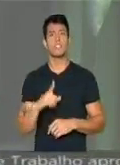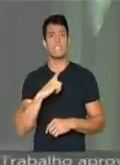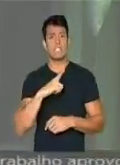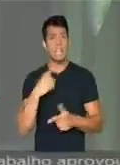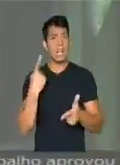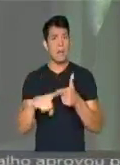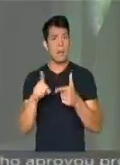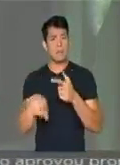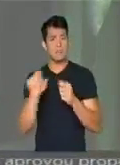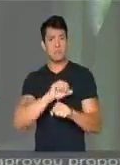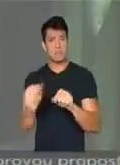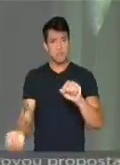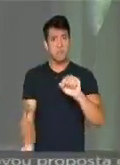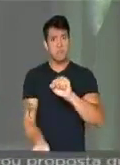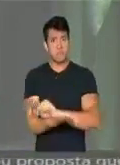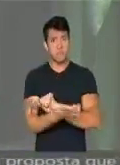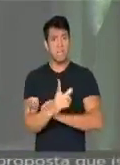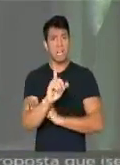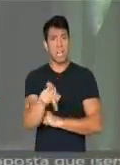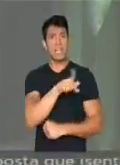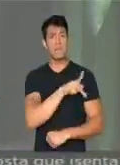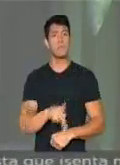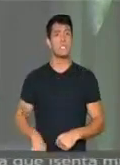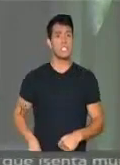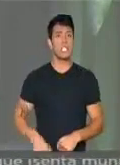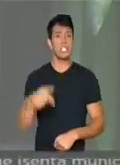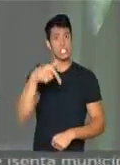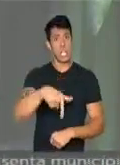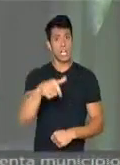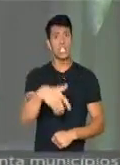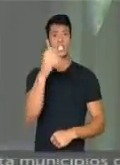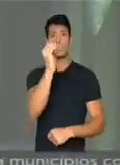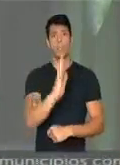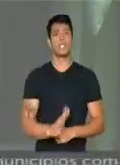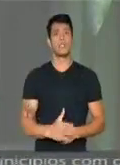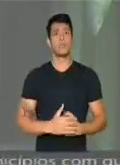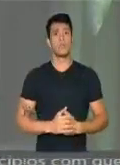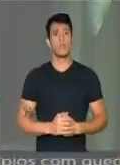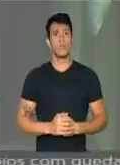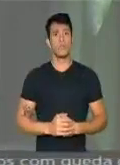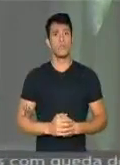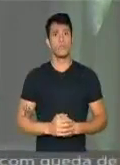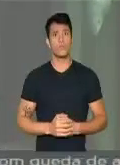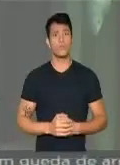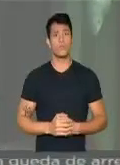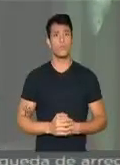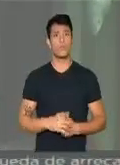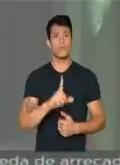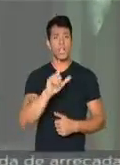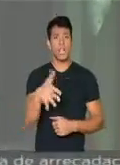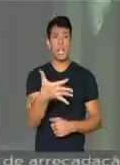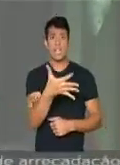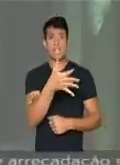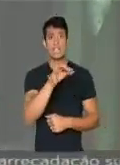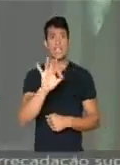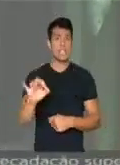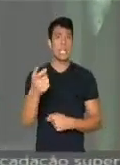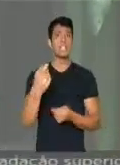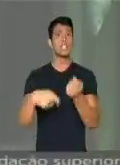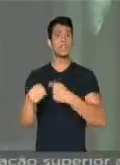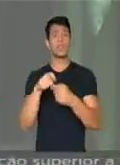envolvem o presidente desta importante república do mundo, uma das 10 economias do mundo, que